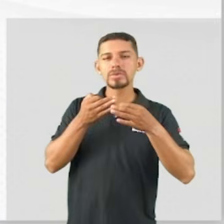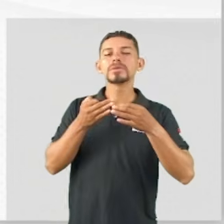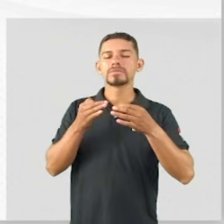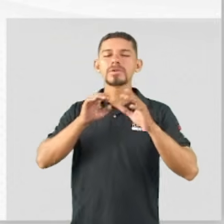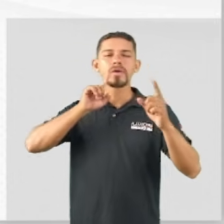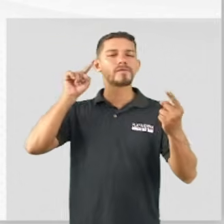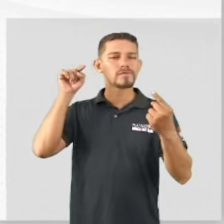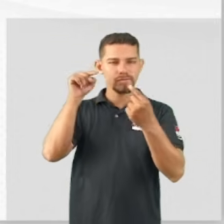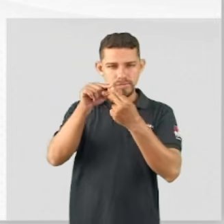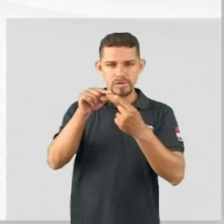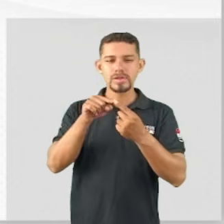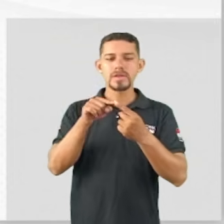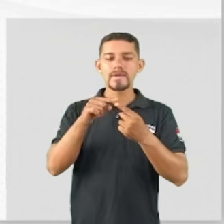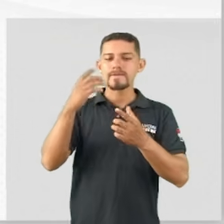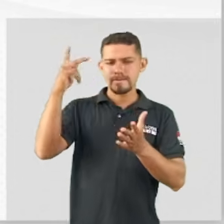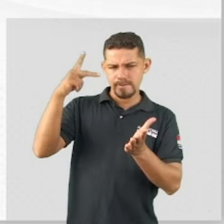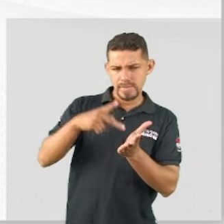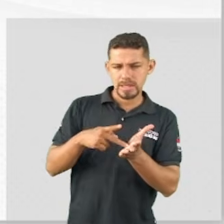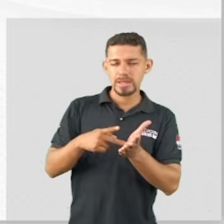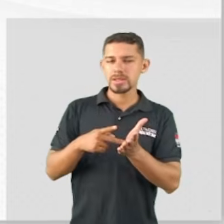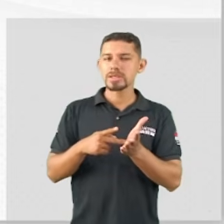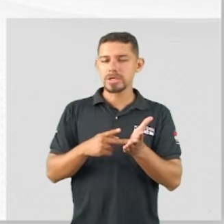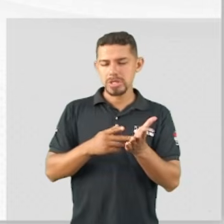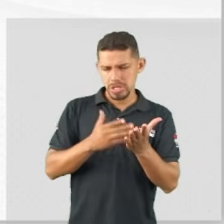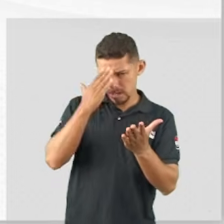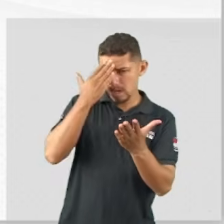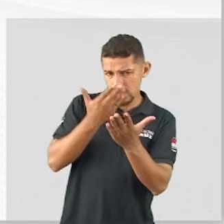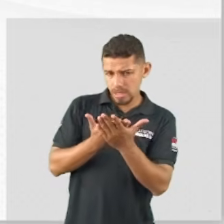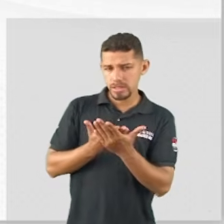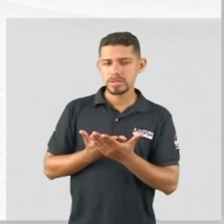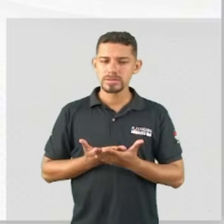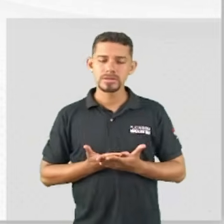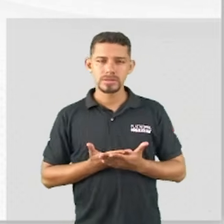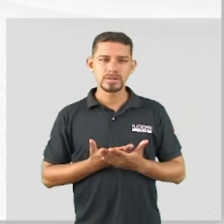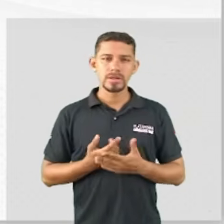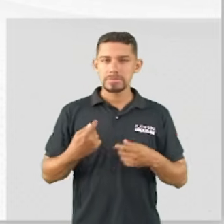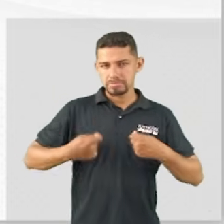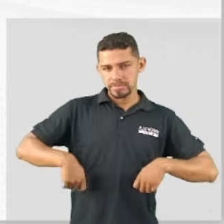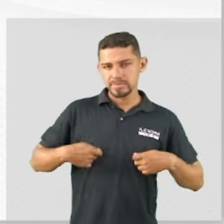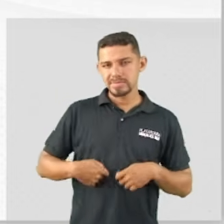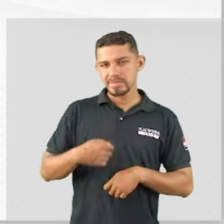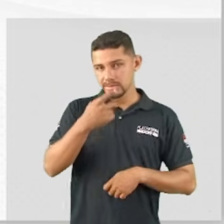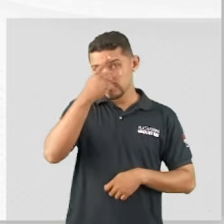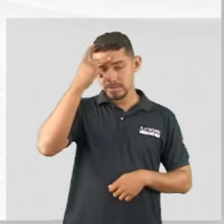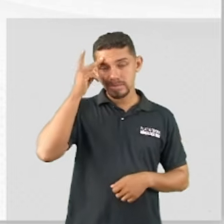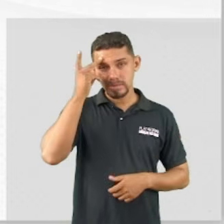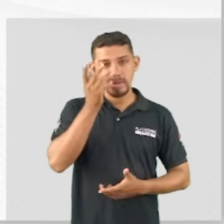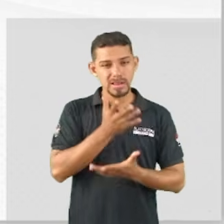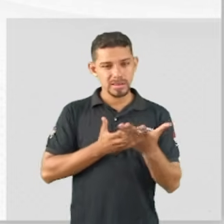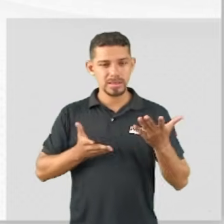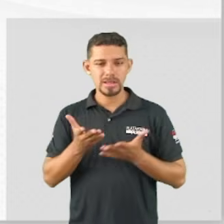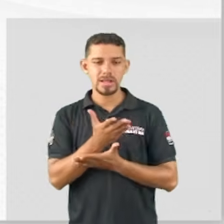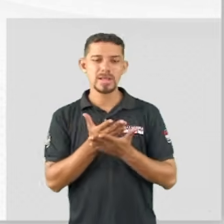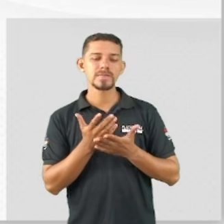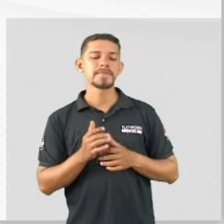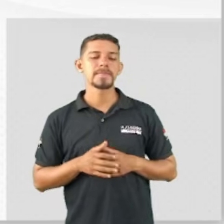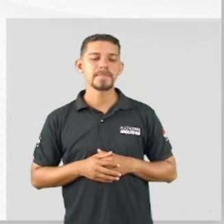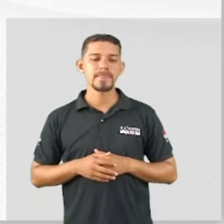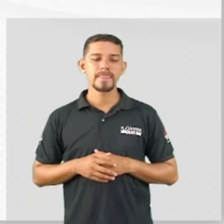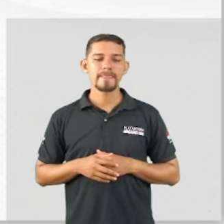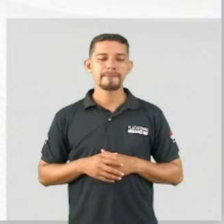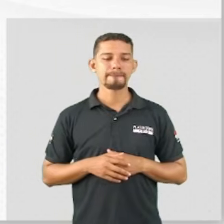E dados confiáveis, porque isso passa credibilidade, né? Para quem está participando, para quem está assistindo, né? E ajuda na